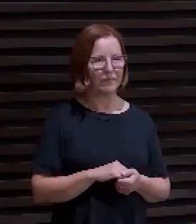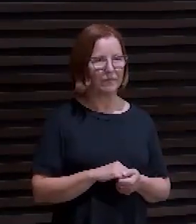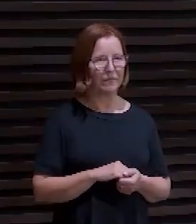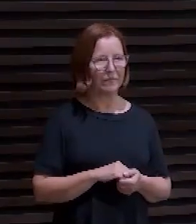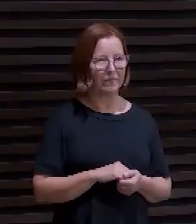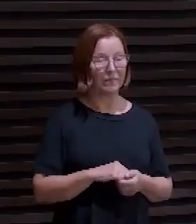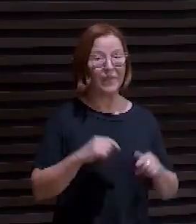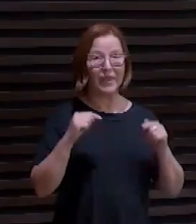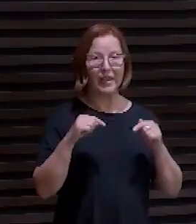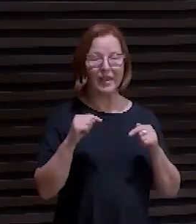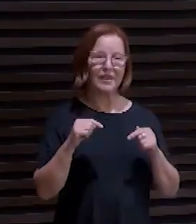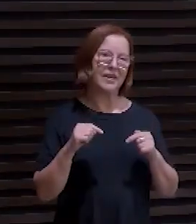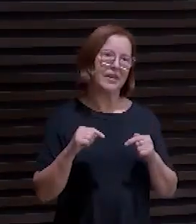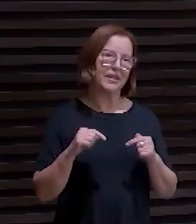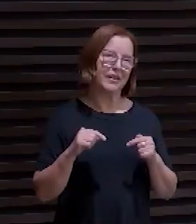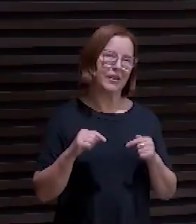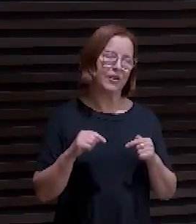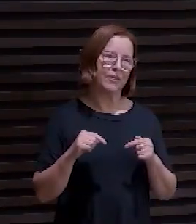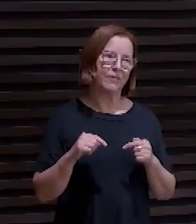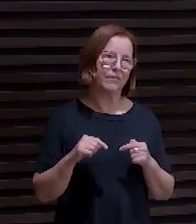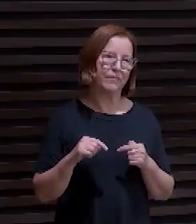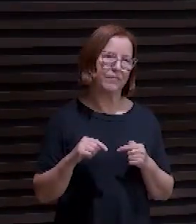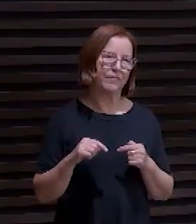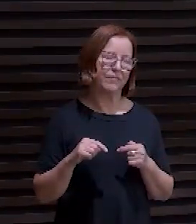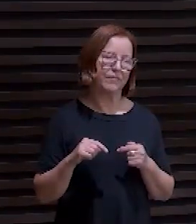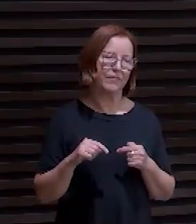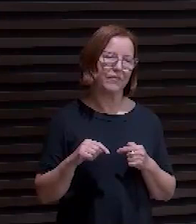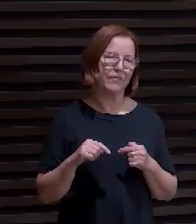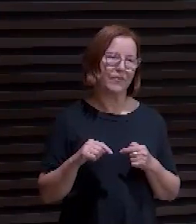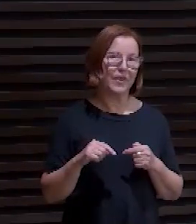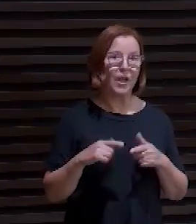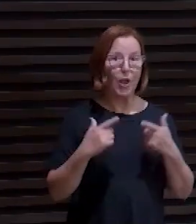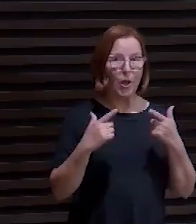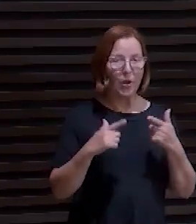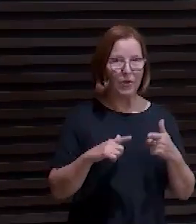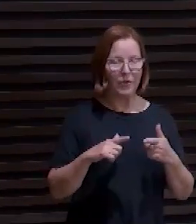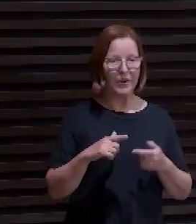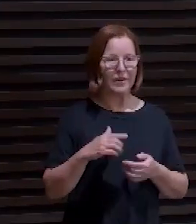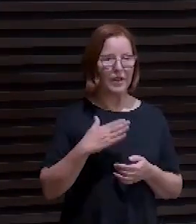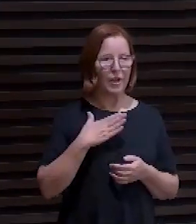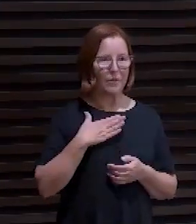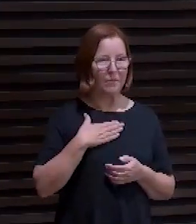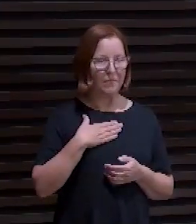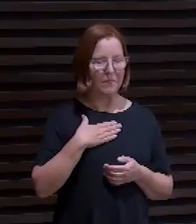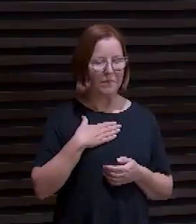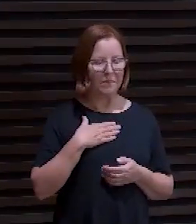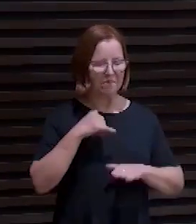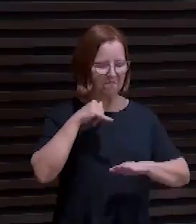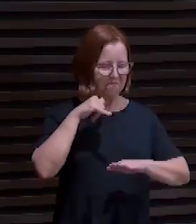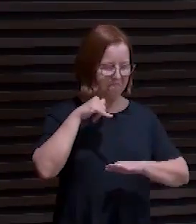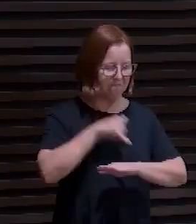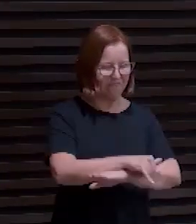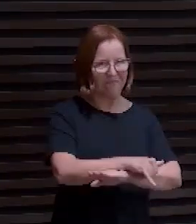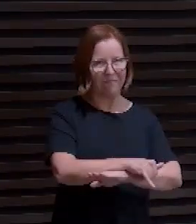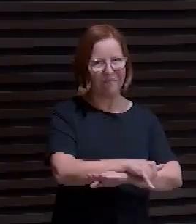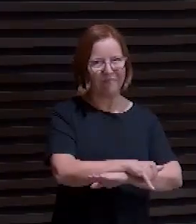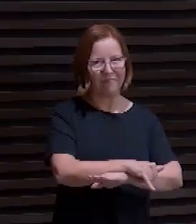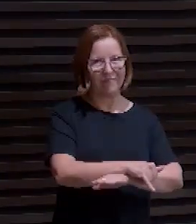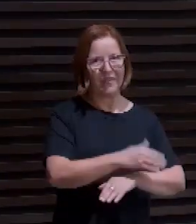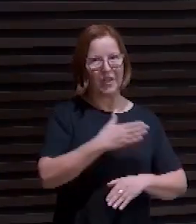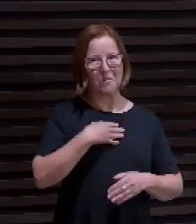E aqui é onde a minha astenia, a minha falência, a